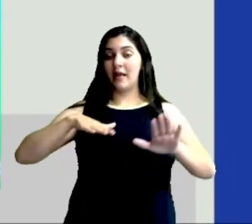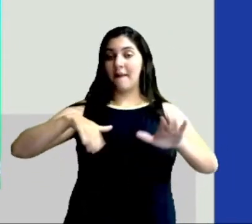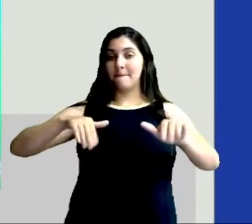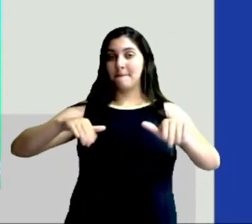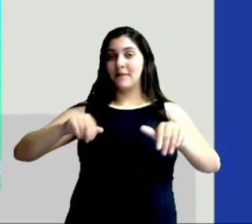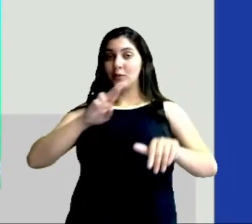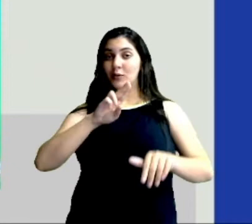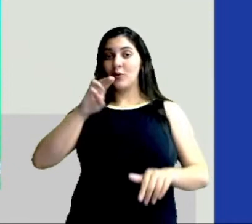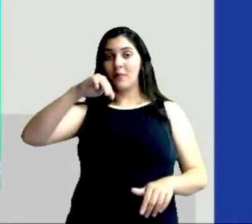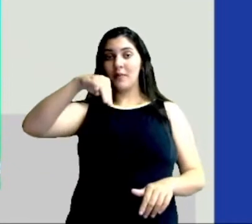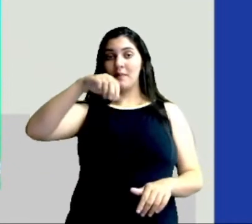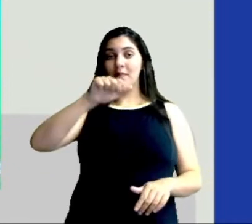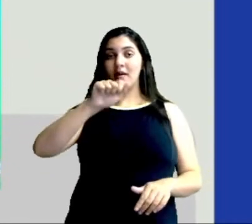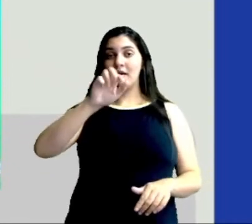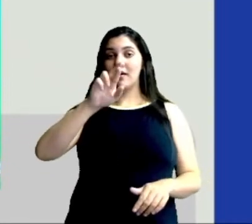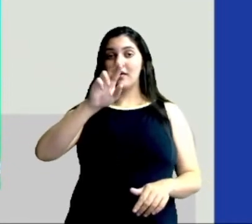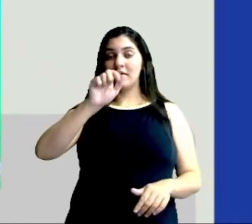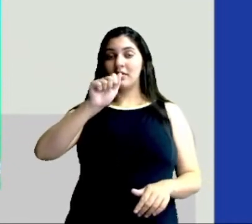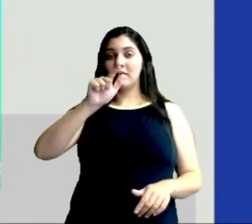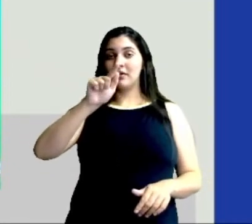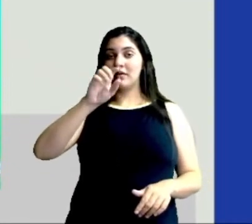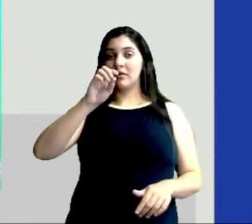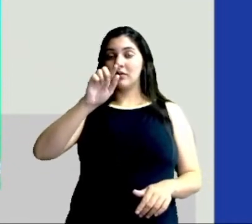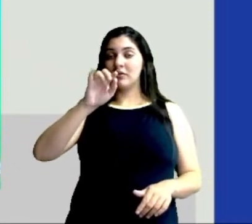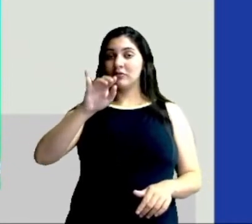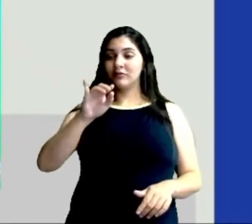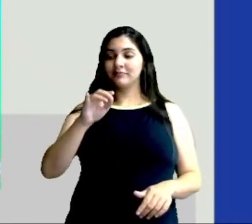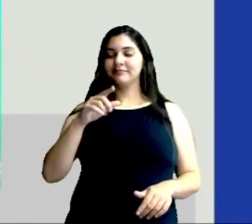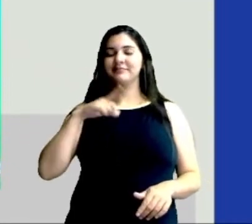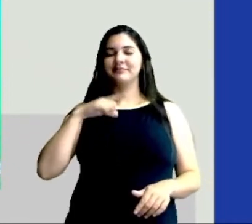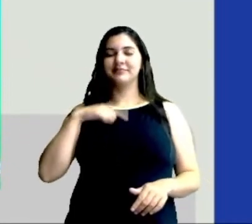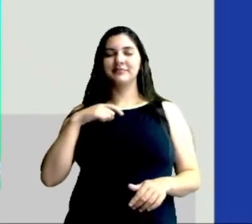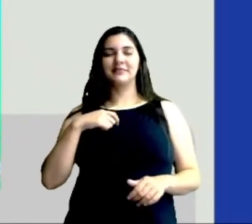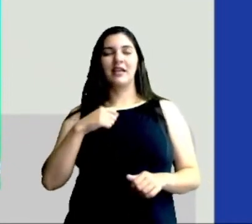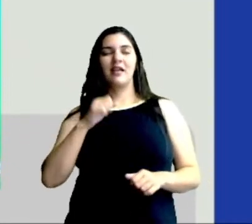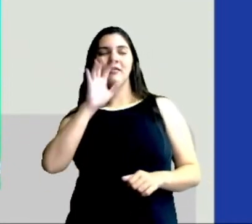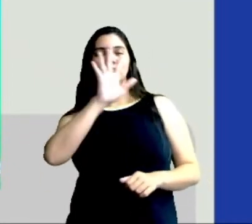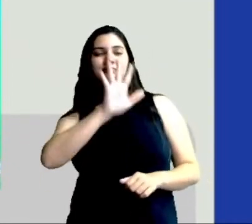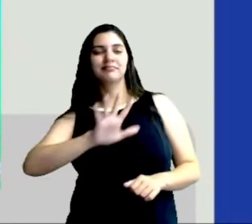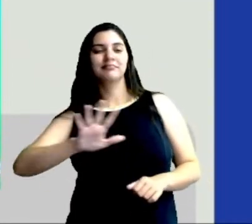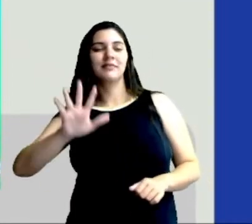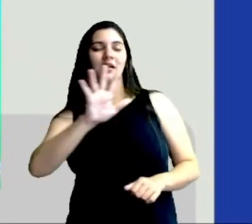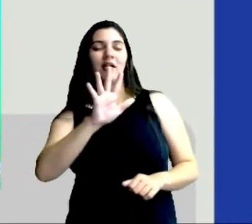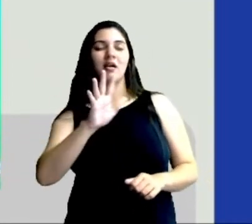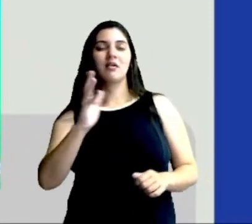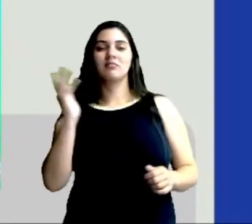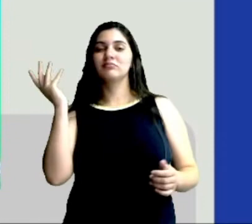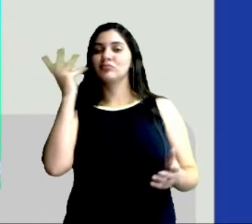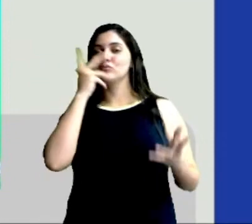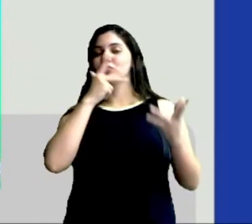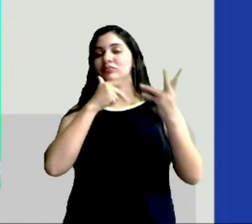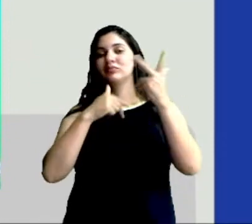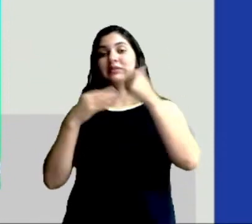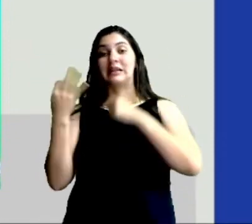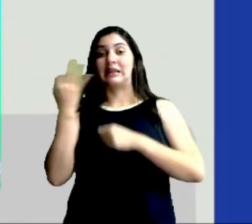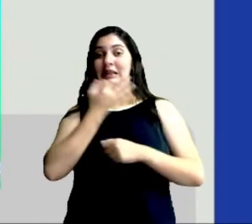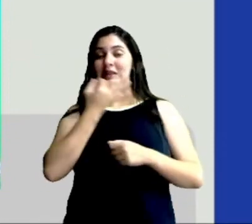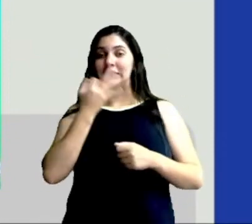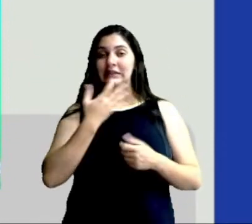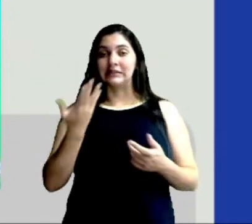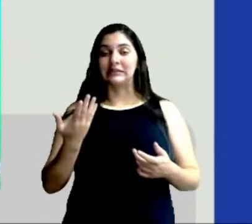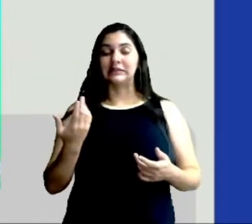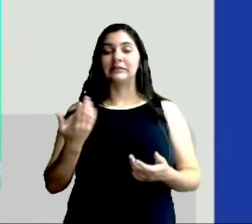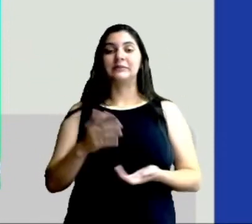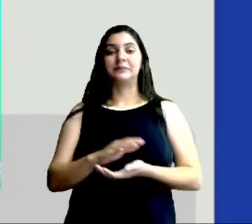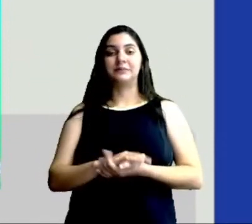Maragogi. Veja que paisagem também linda, né? Uma paisagem também litorânea aqui da região